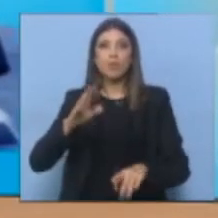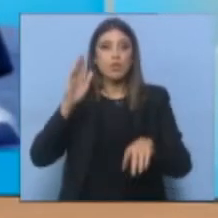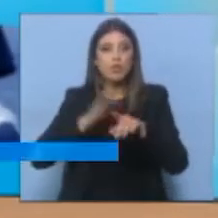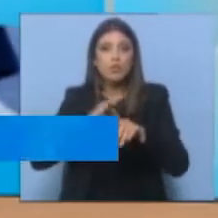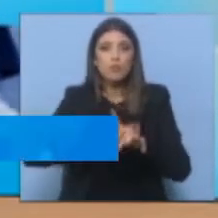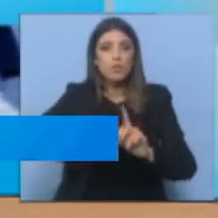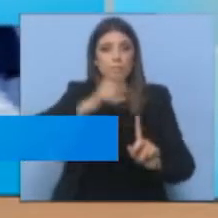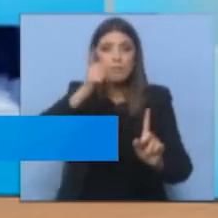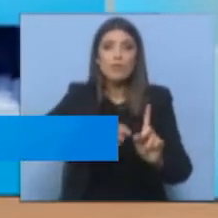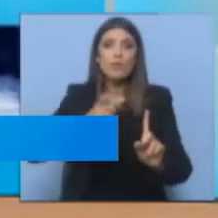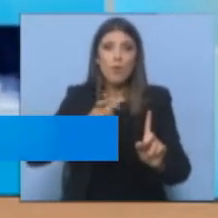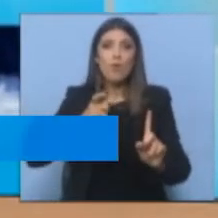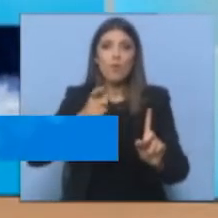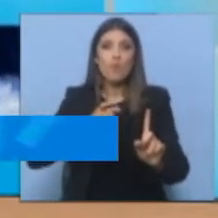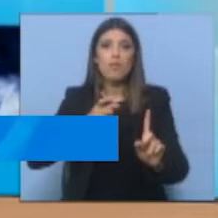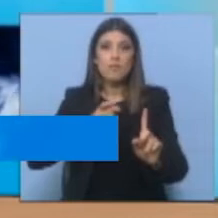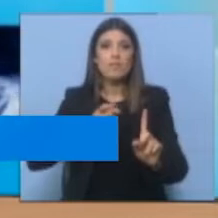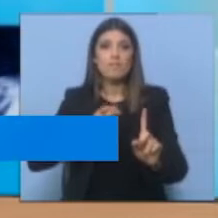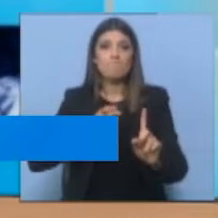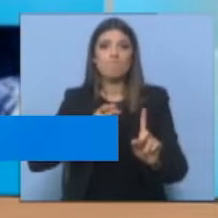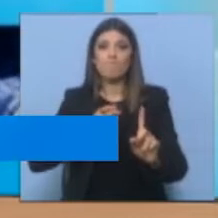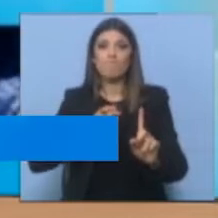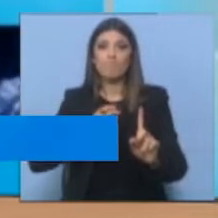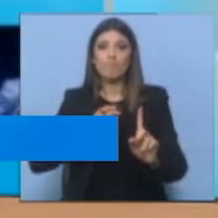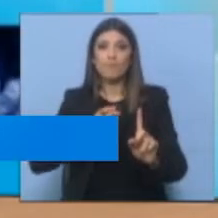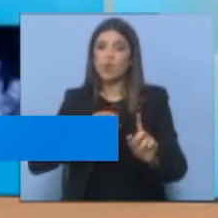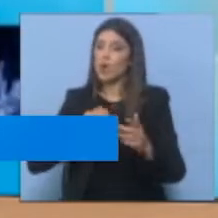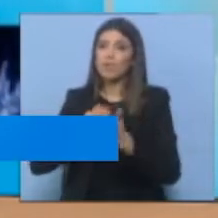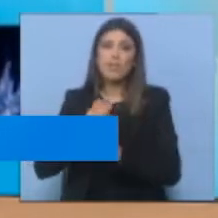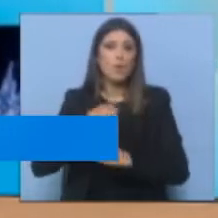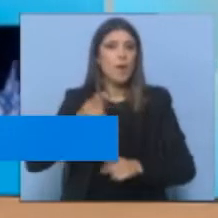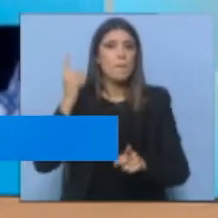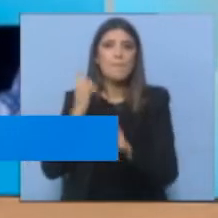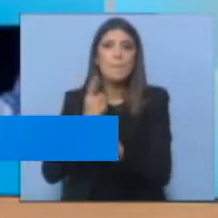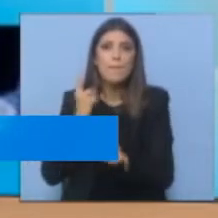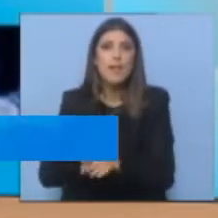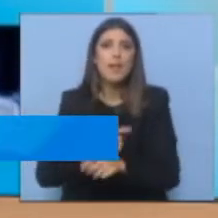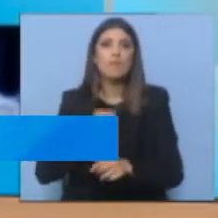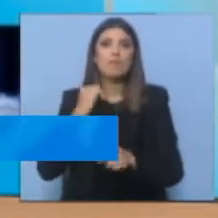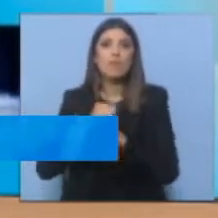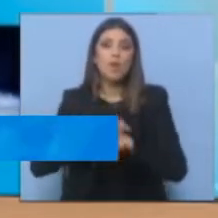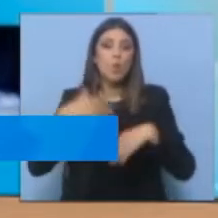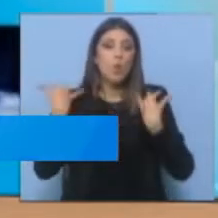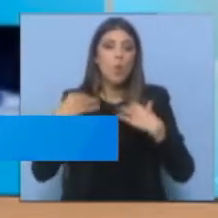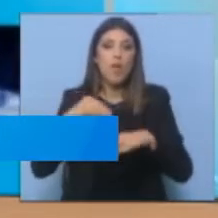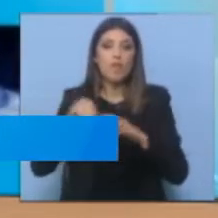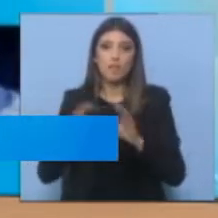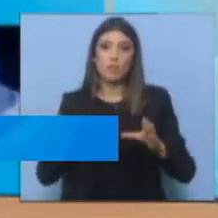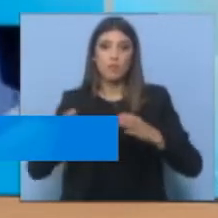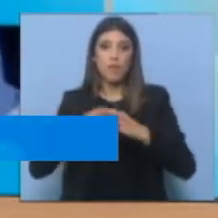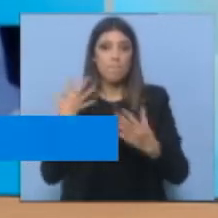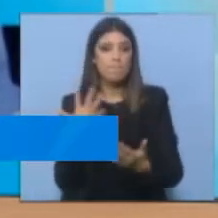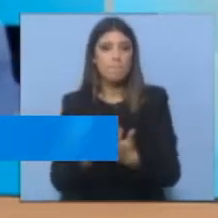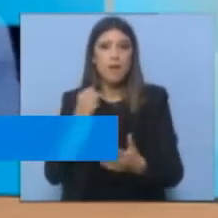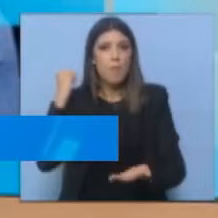de pessoas que, apesar de tudo, continuam e que tiveram um trabalho extraordinário na sua comunidade, um impacto muito grande na